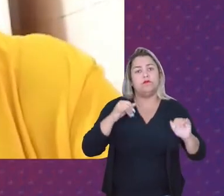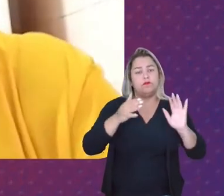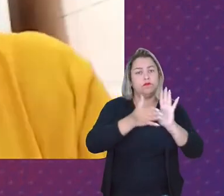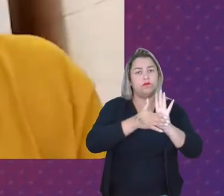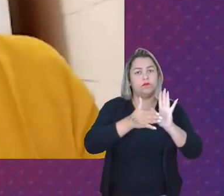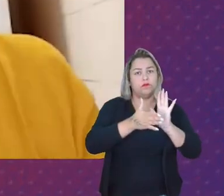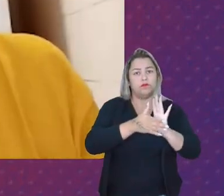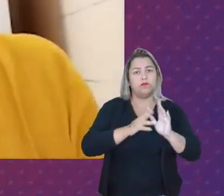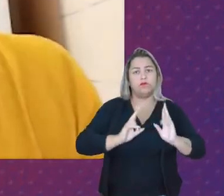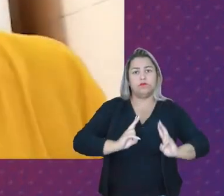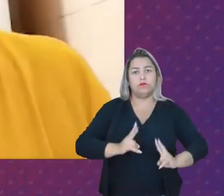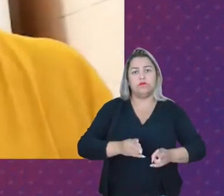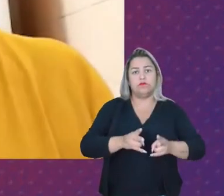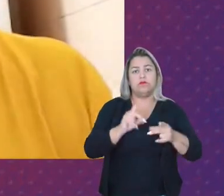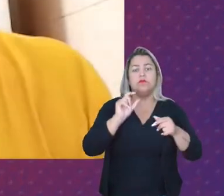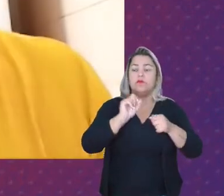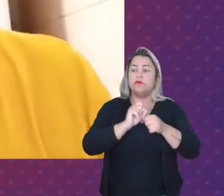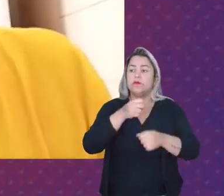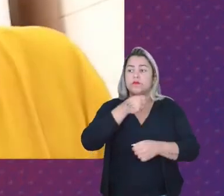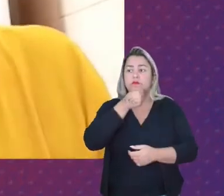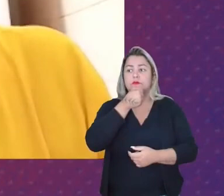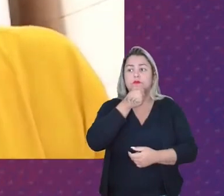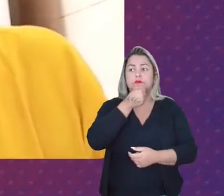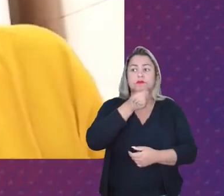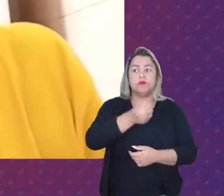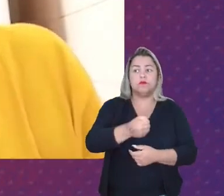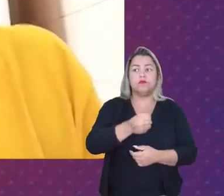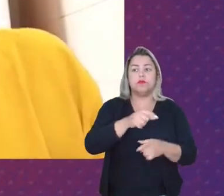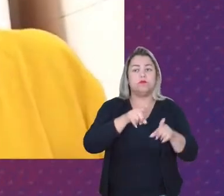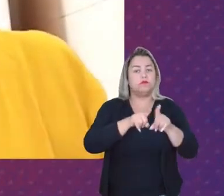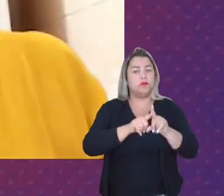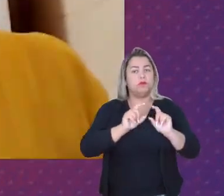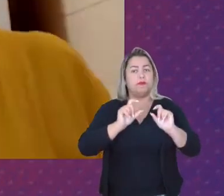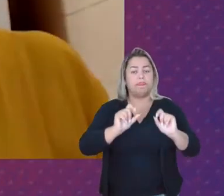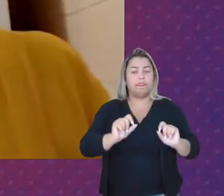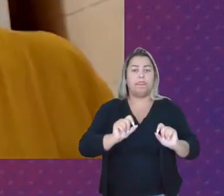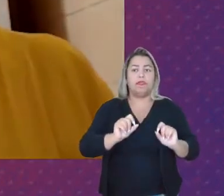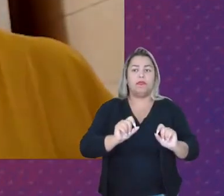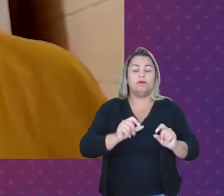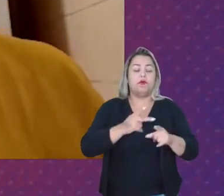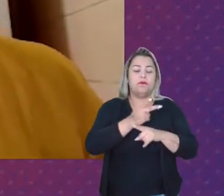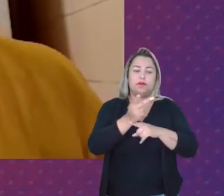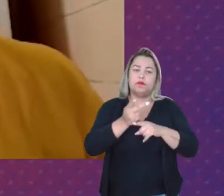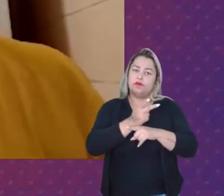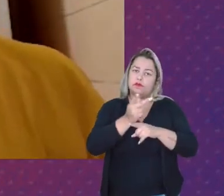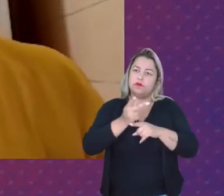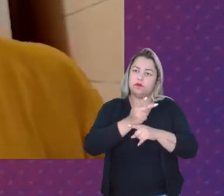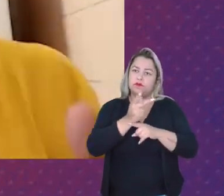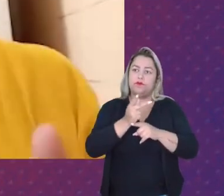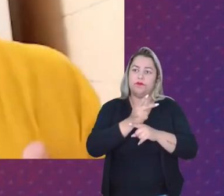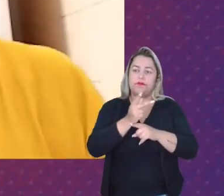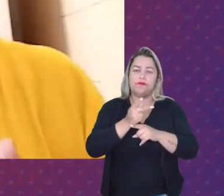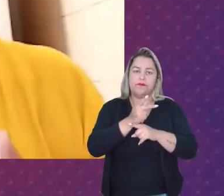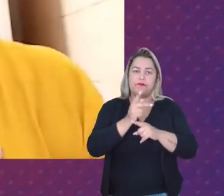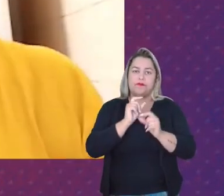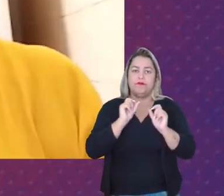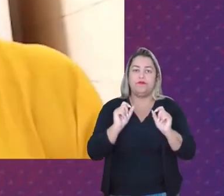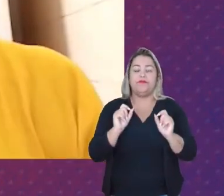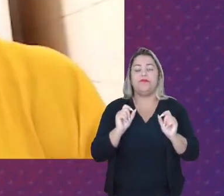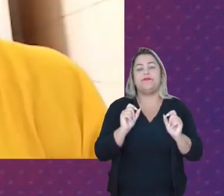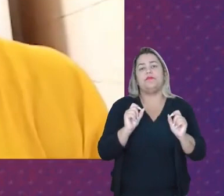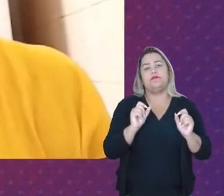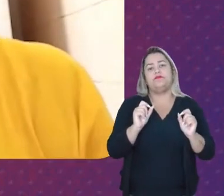a gente sempre que faz uma entrevista, ou o que for, a gente está buscando